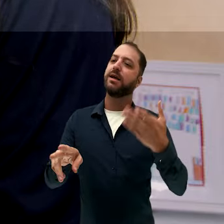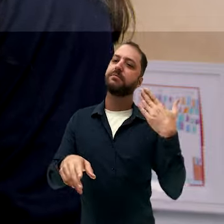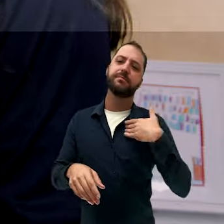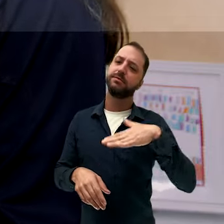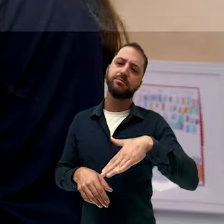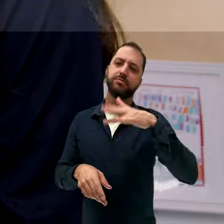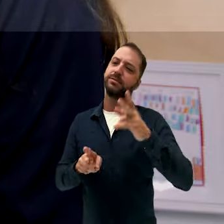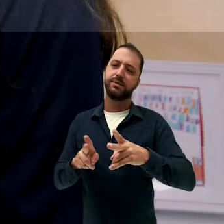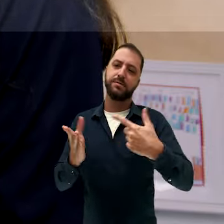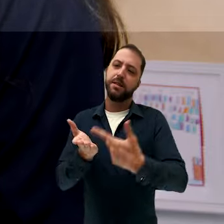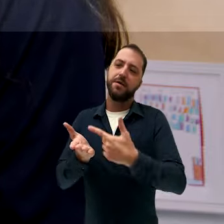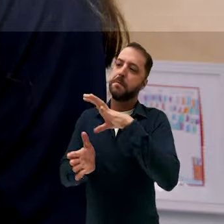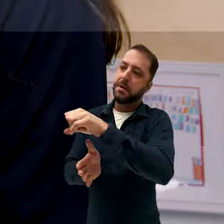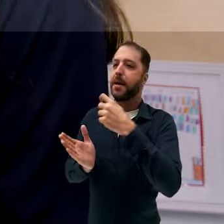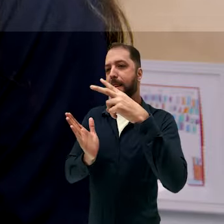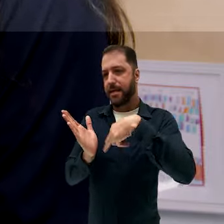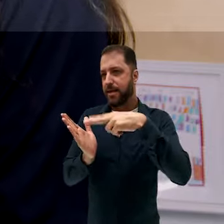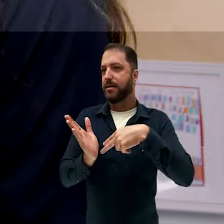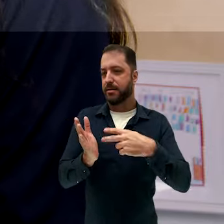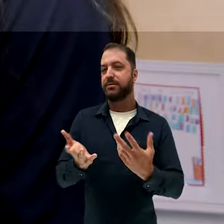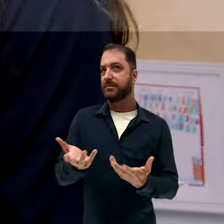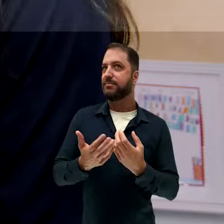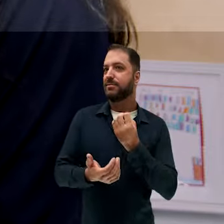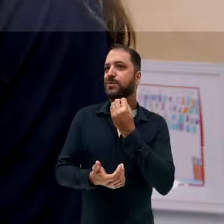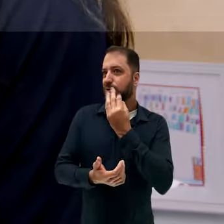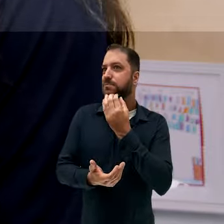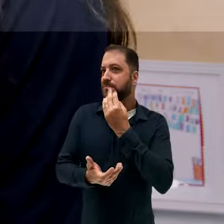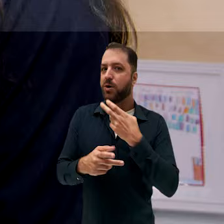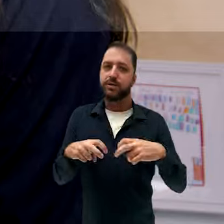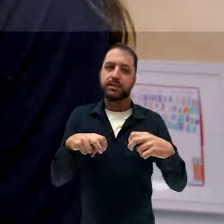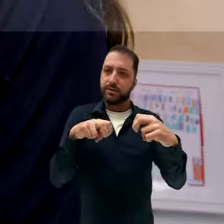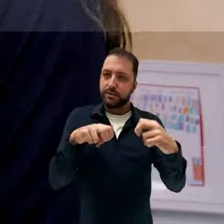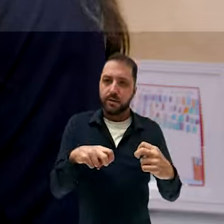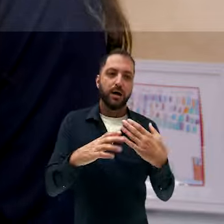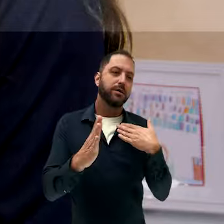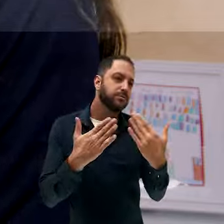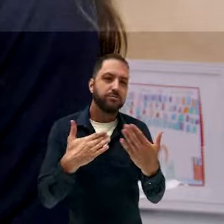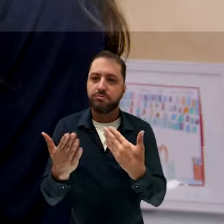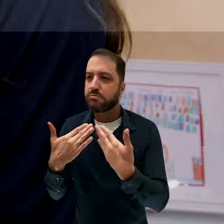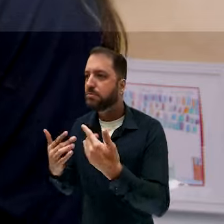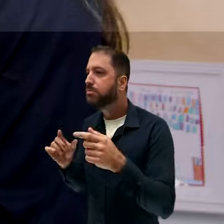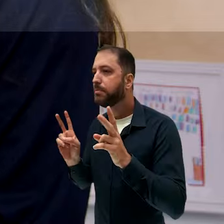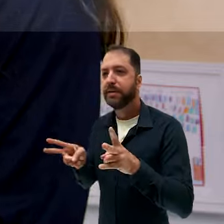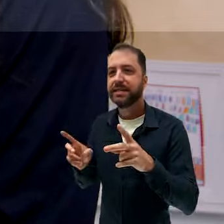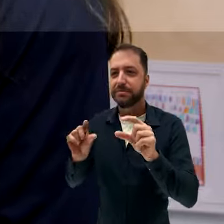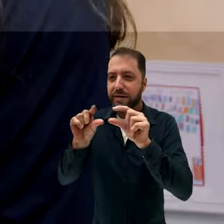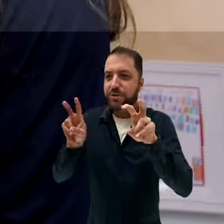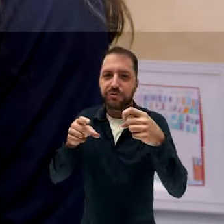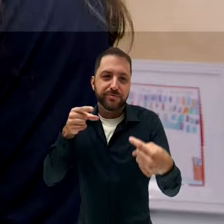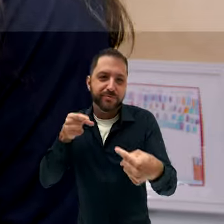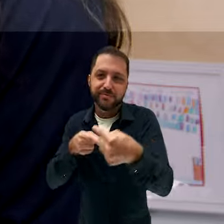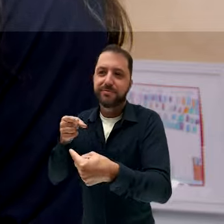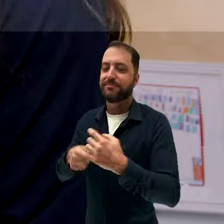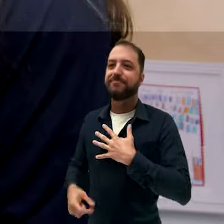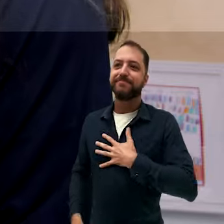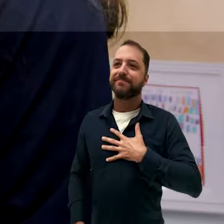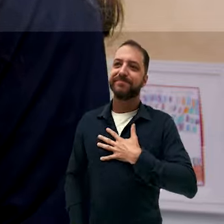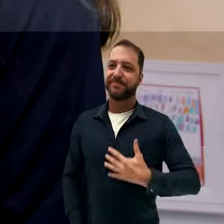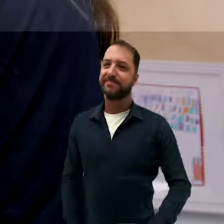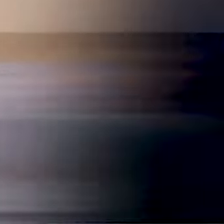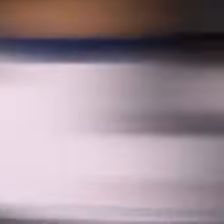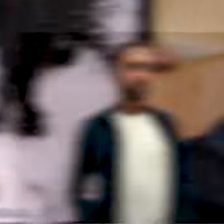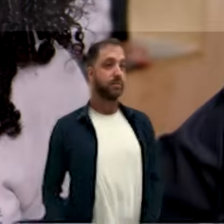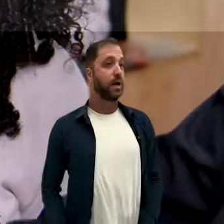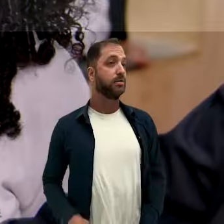sempre tento pegar um livro, ler, e eu acho que é muito bom a gente sentar, conversar com as pessoas, discutir os mesmos assuntos, né? Principalmente um